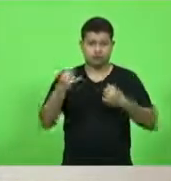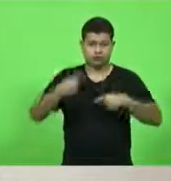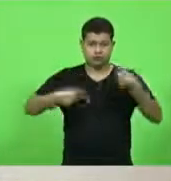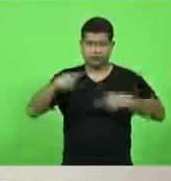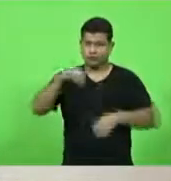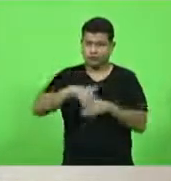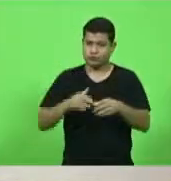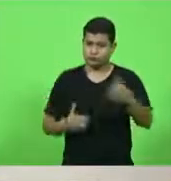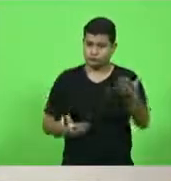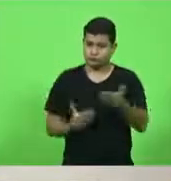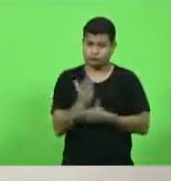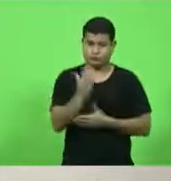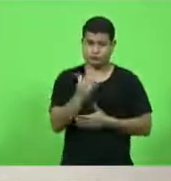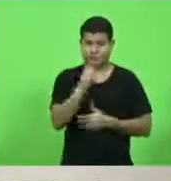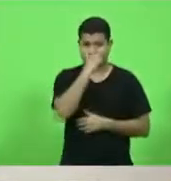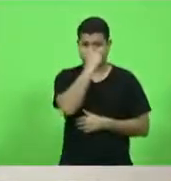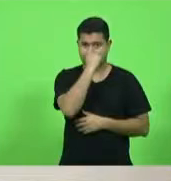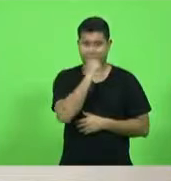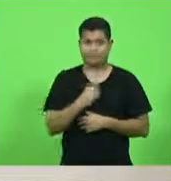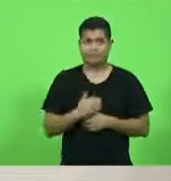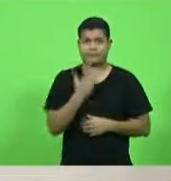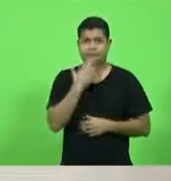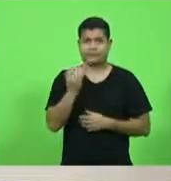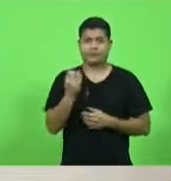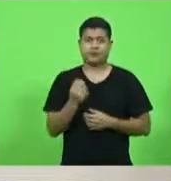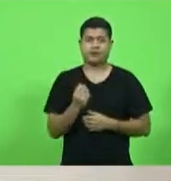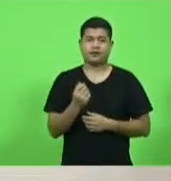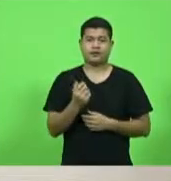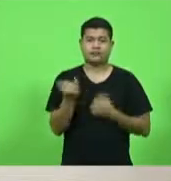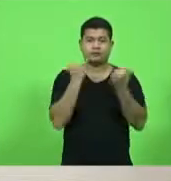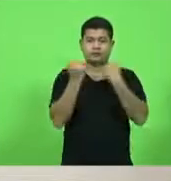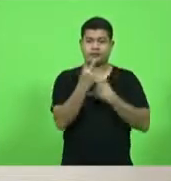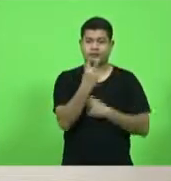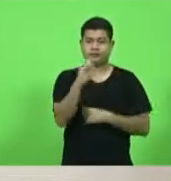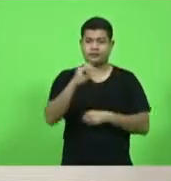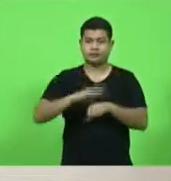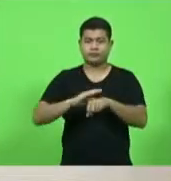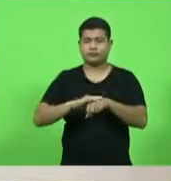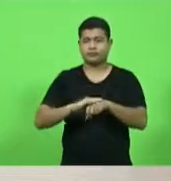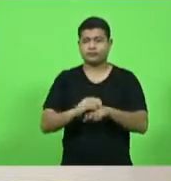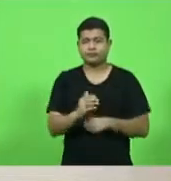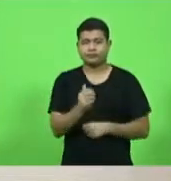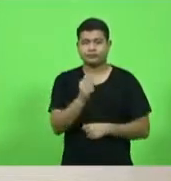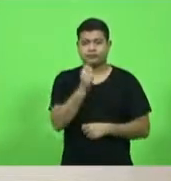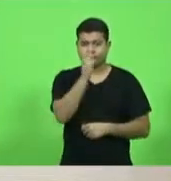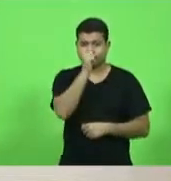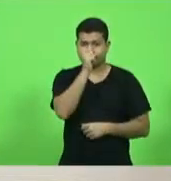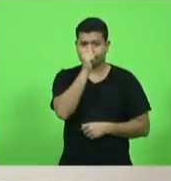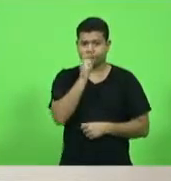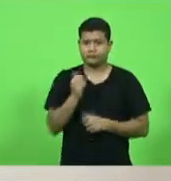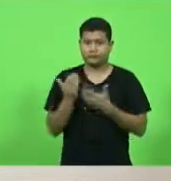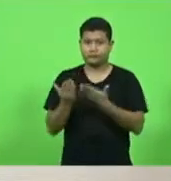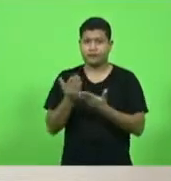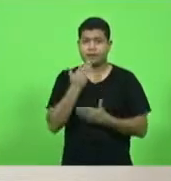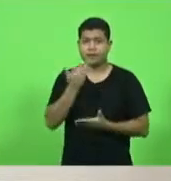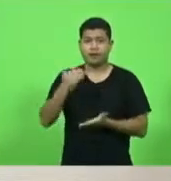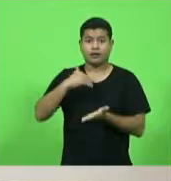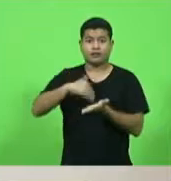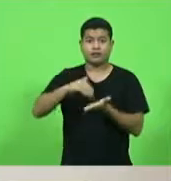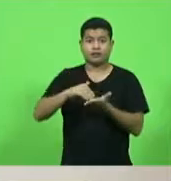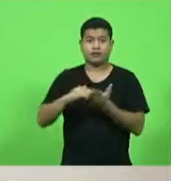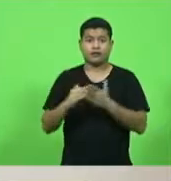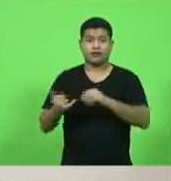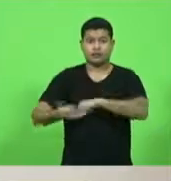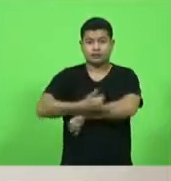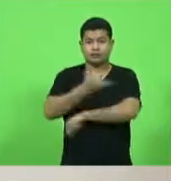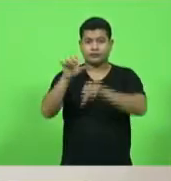aprovado. Pedido de informação número 20, deputado João Amin, solicitando ao secretário da Infraestrutura cópia